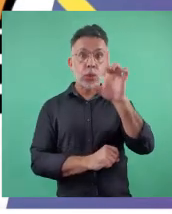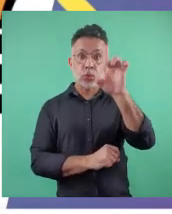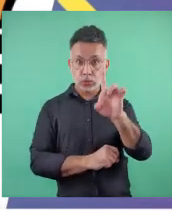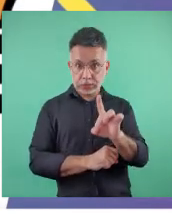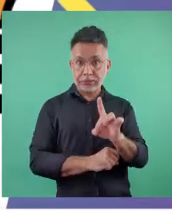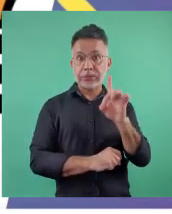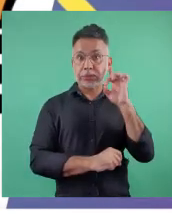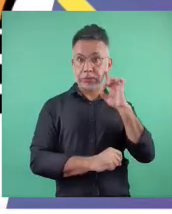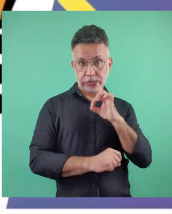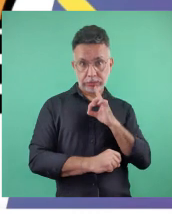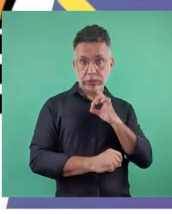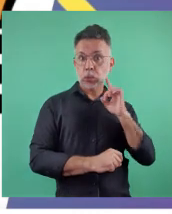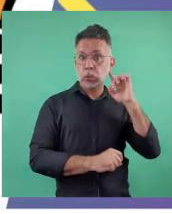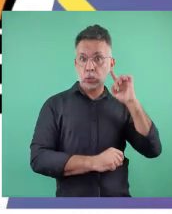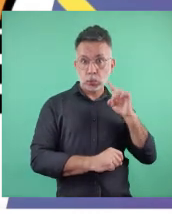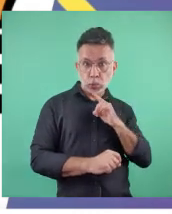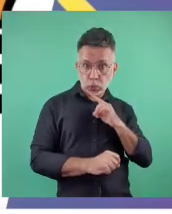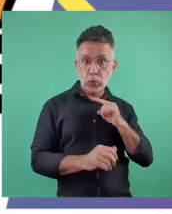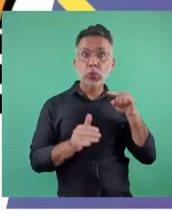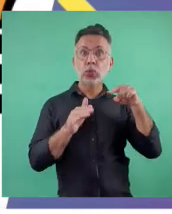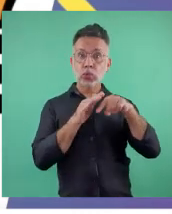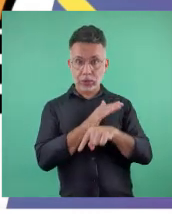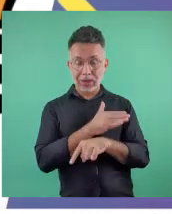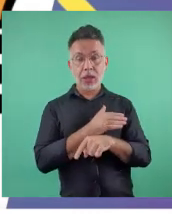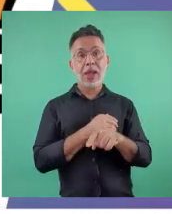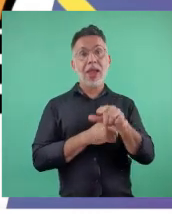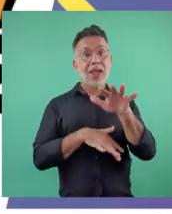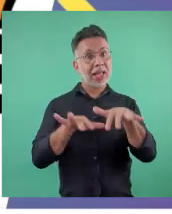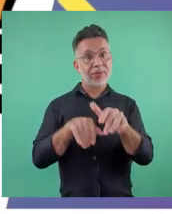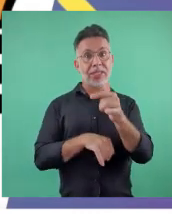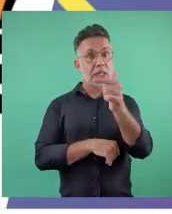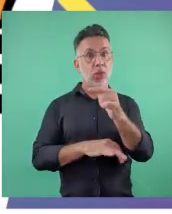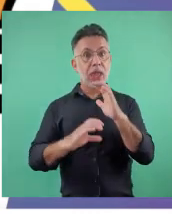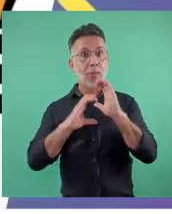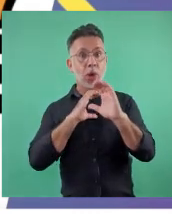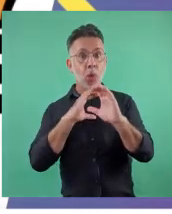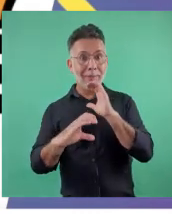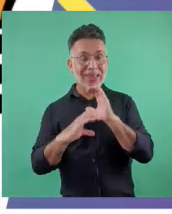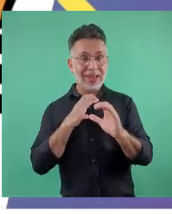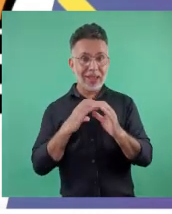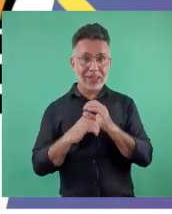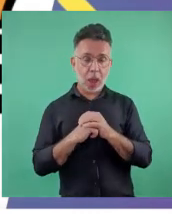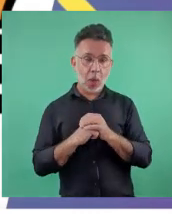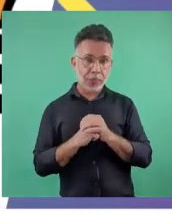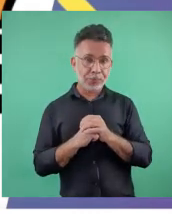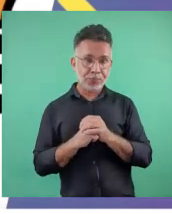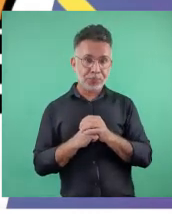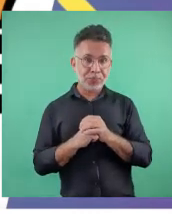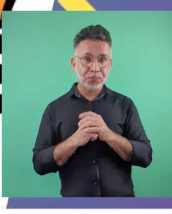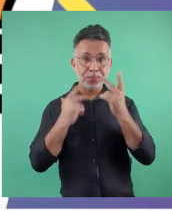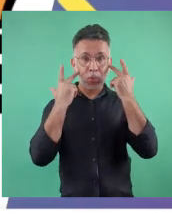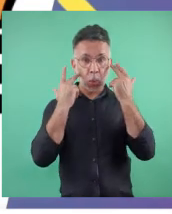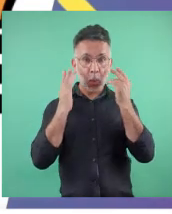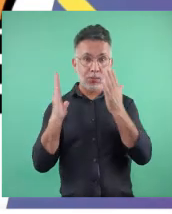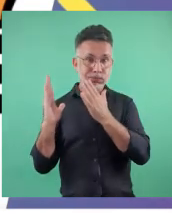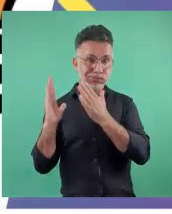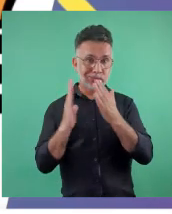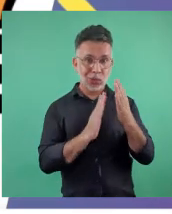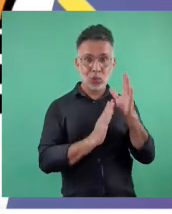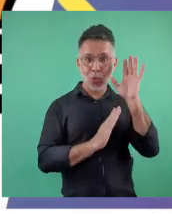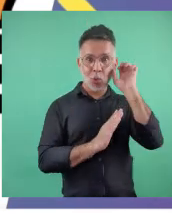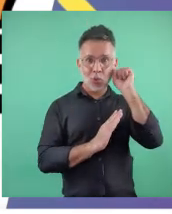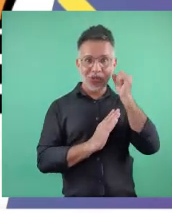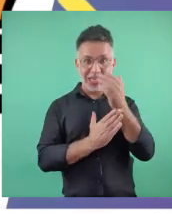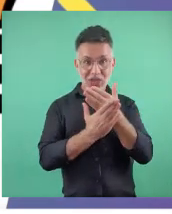é somente para quem tem audição normal, é para todo mundo, inclusive o deficiente auditivo profundo, que